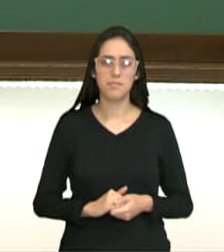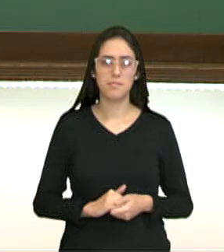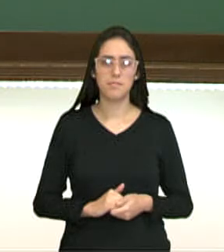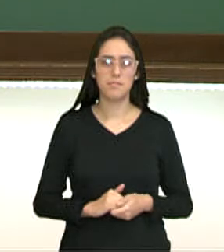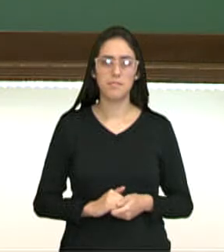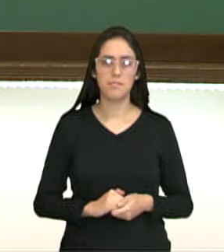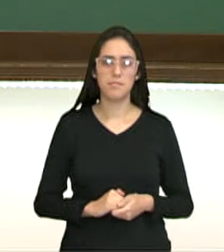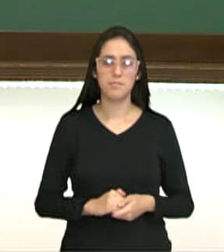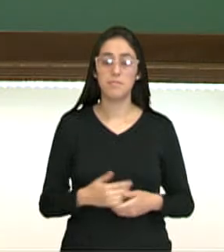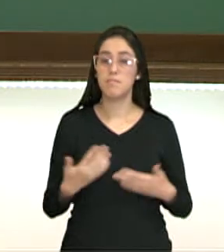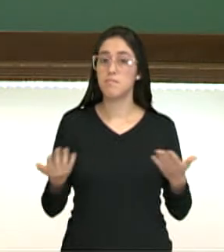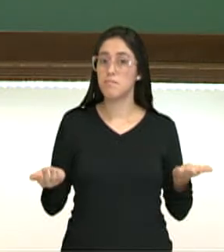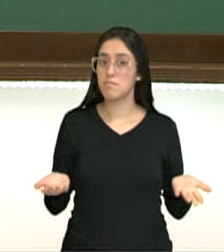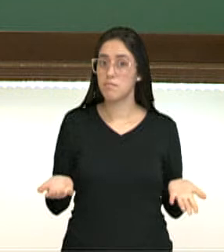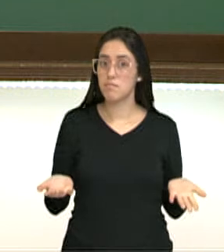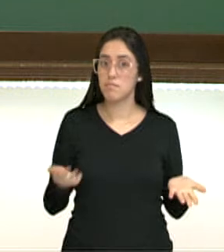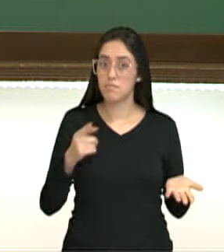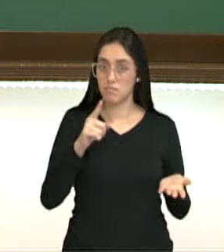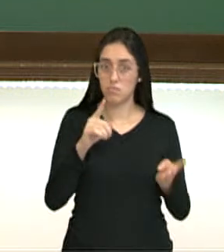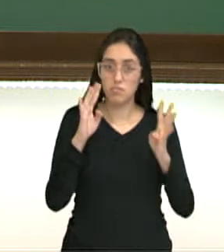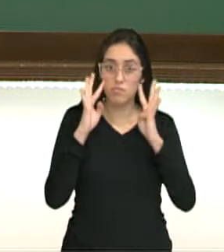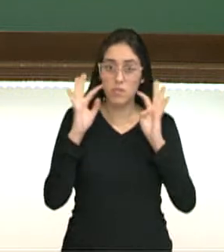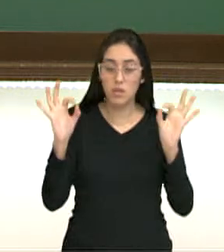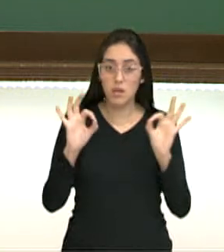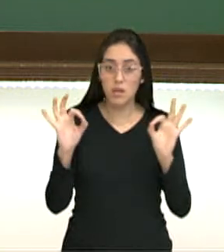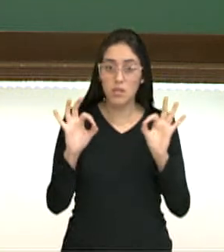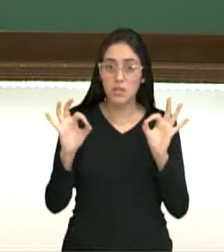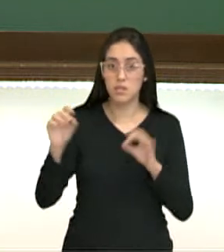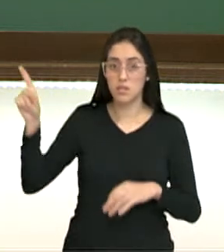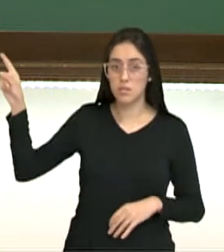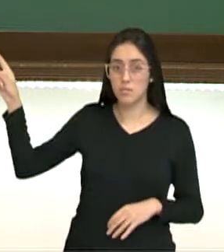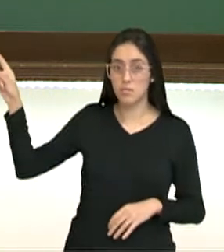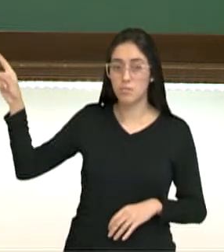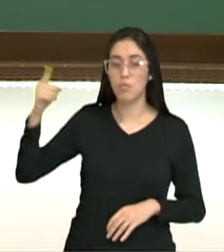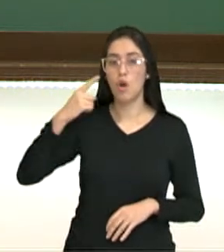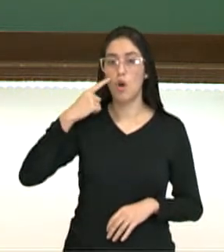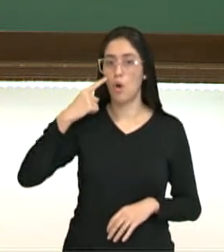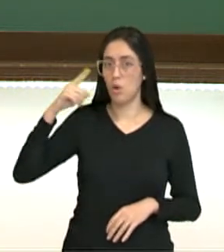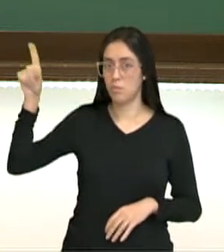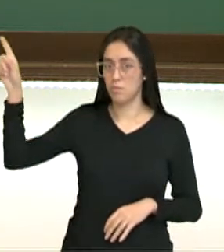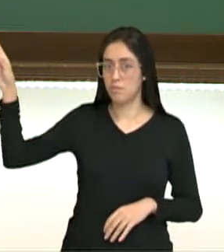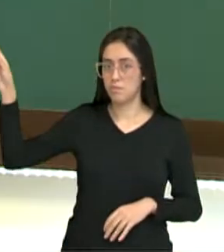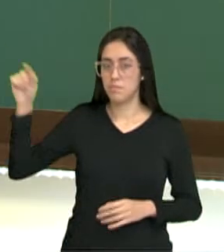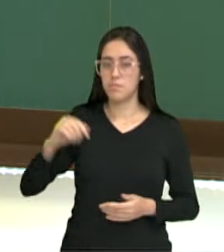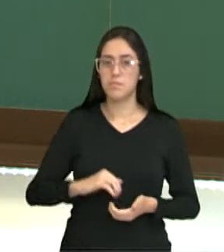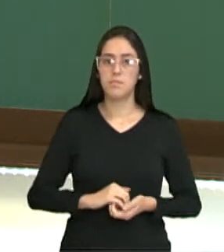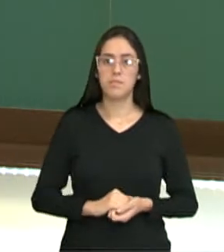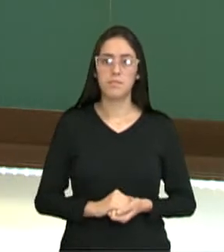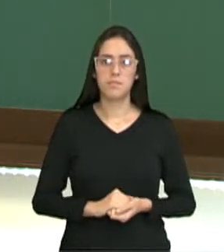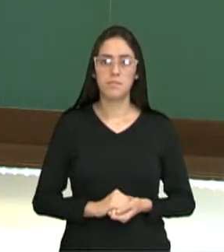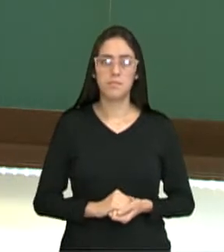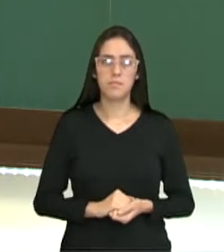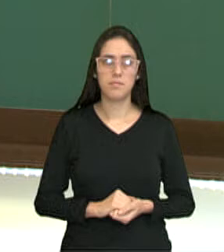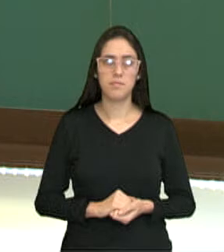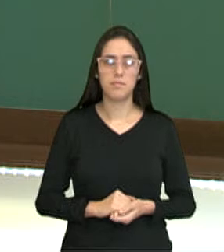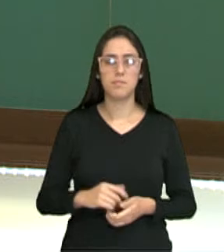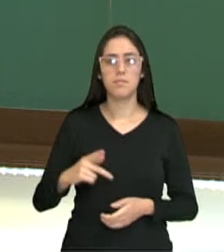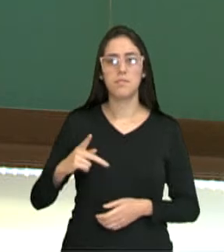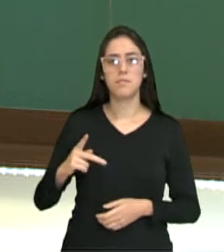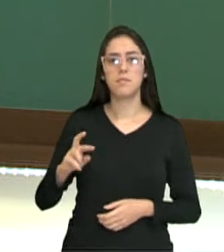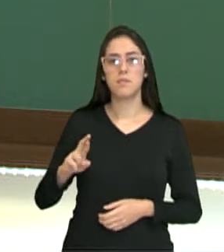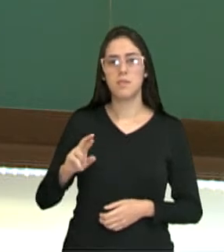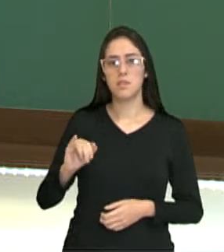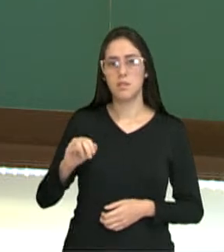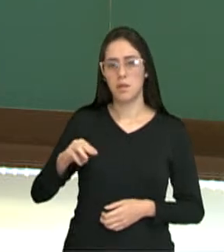E aí, você prestou atenção no enunciado? Olha aqui, ó. Primeiro, o que eu tenho aqui